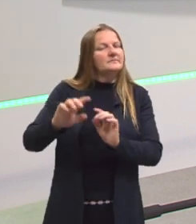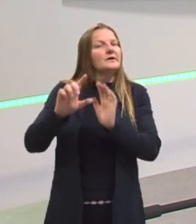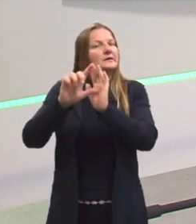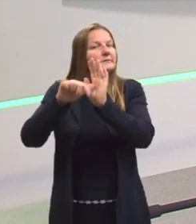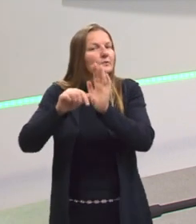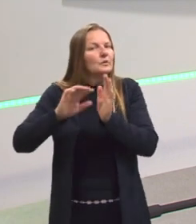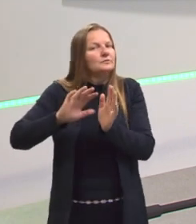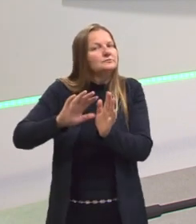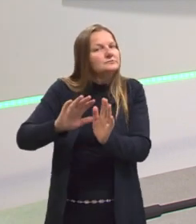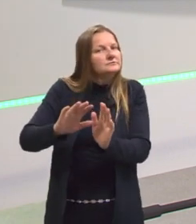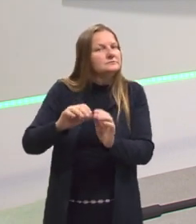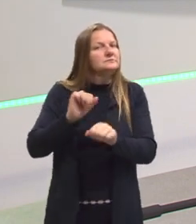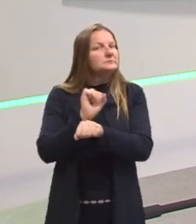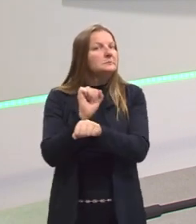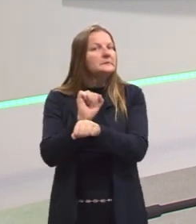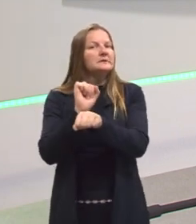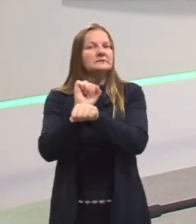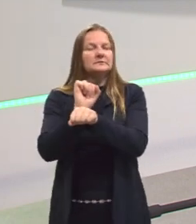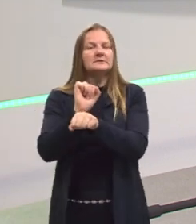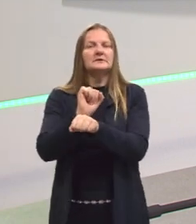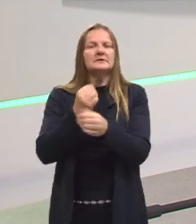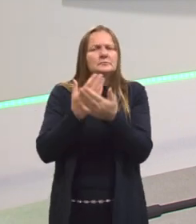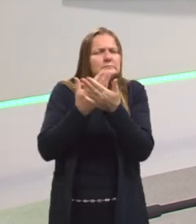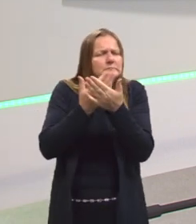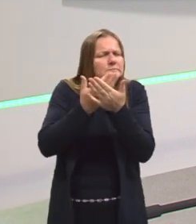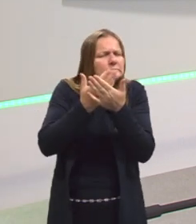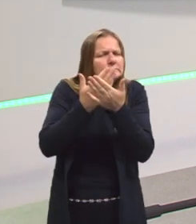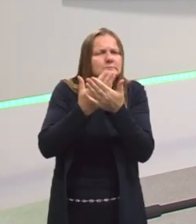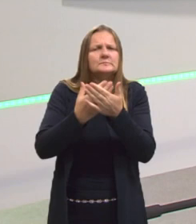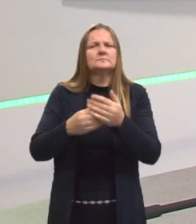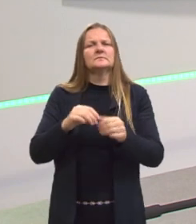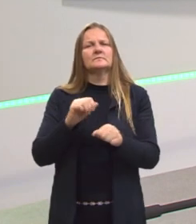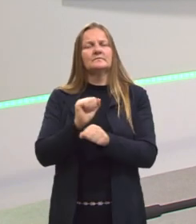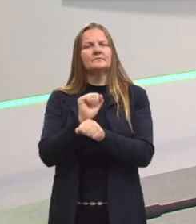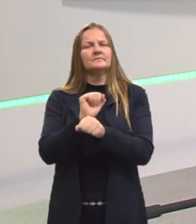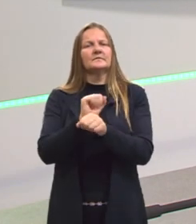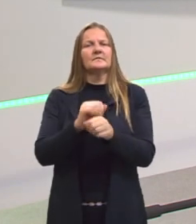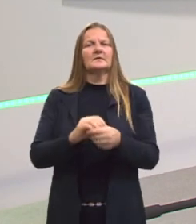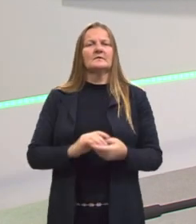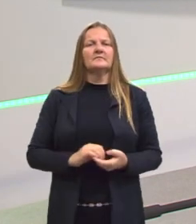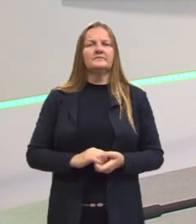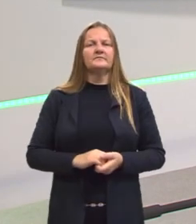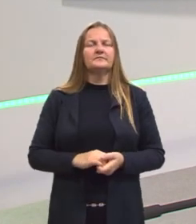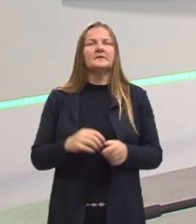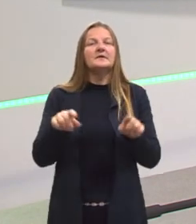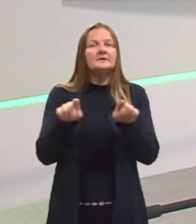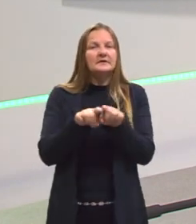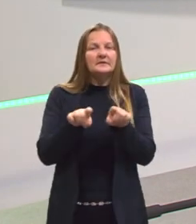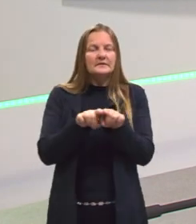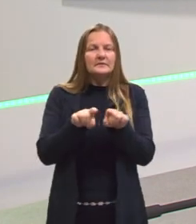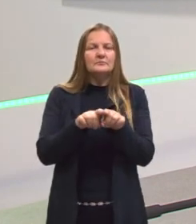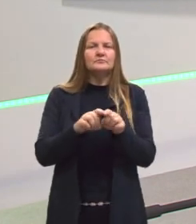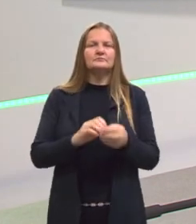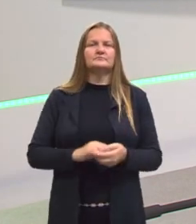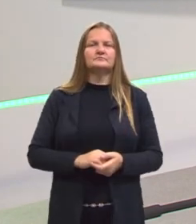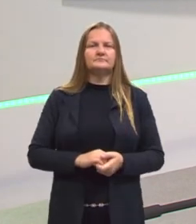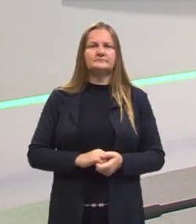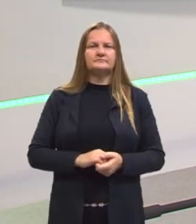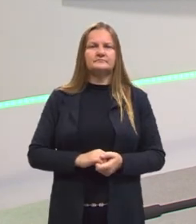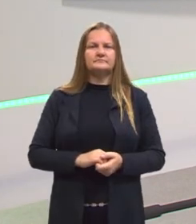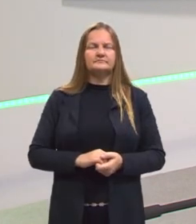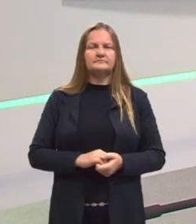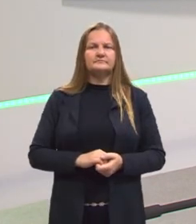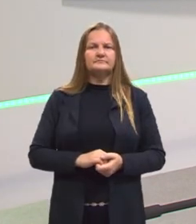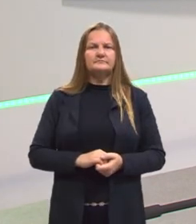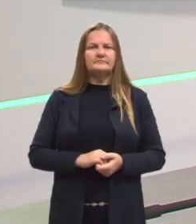sua gravidez né ela passa então alguns anos estudando né se dedicando à carreira outra coisa também que